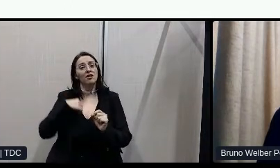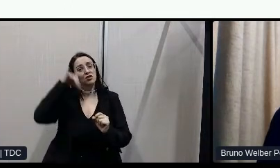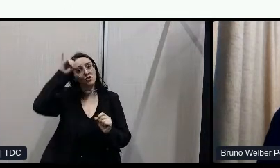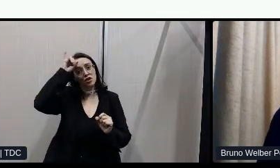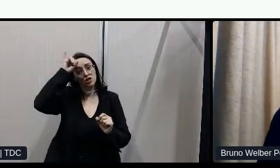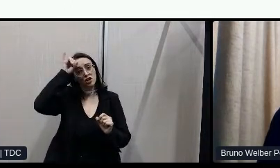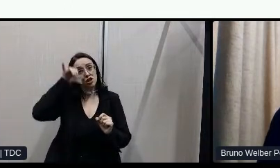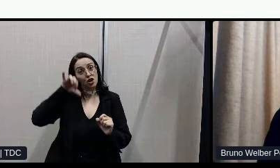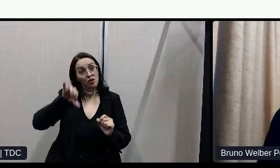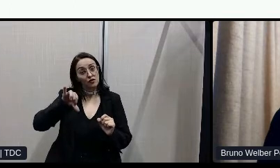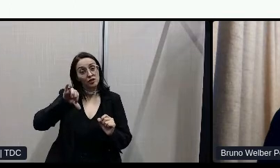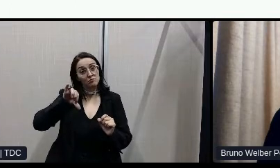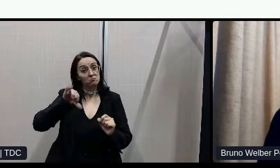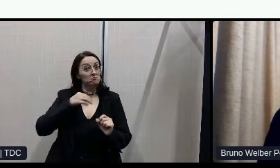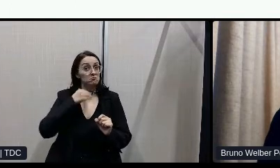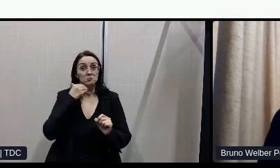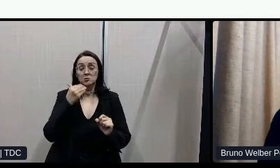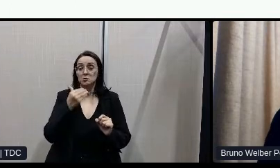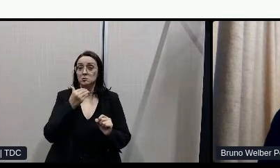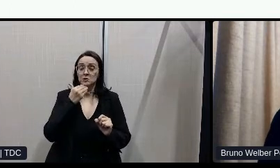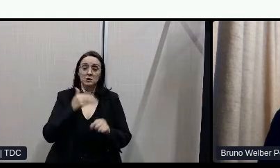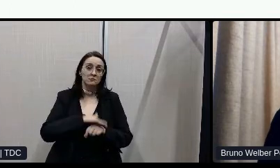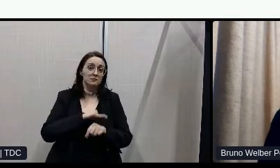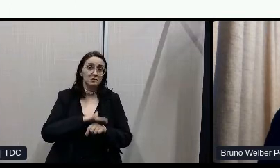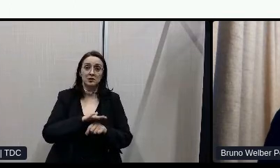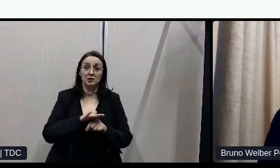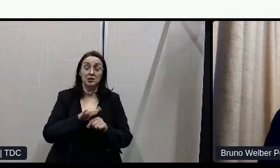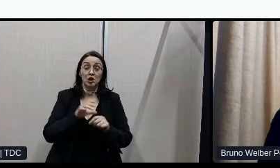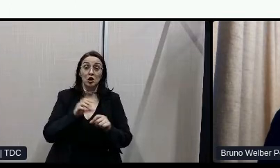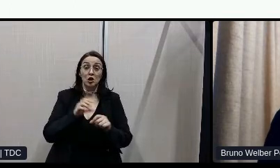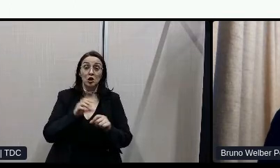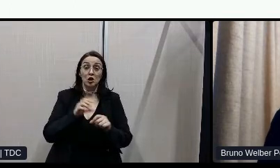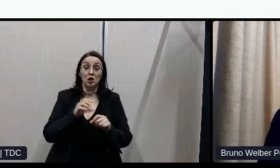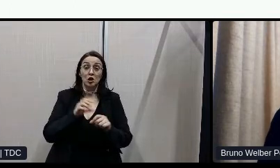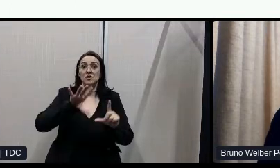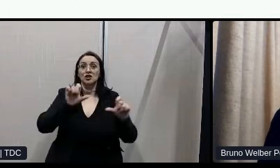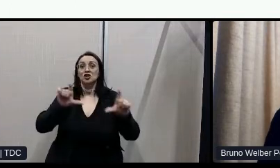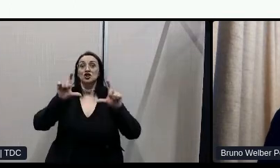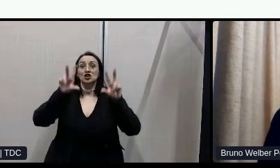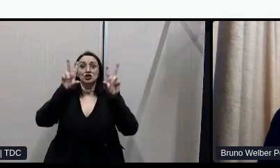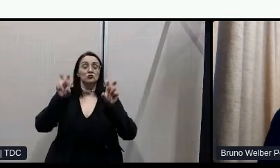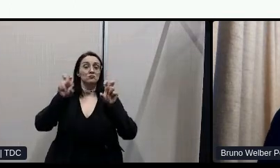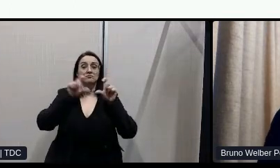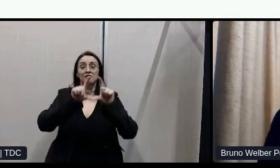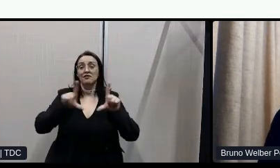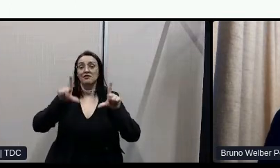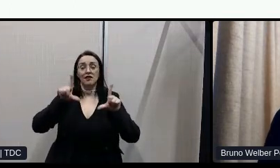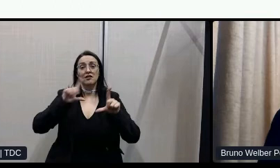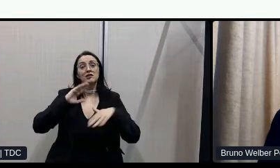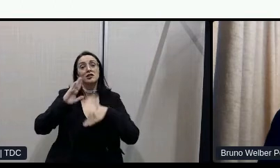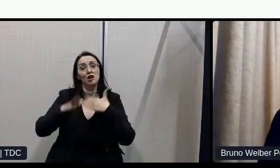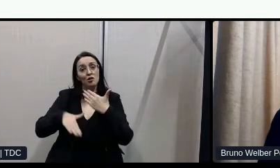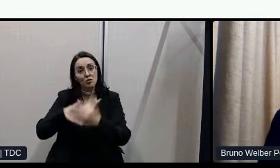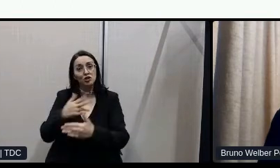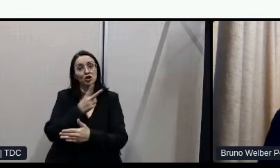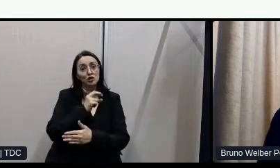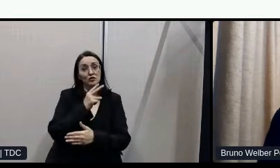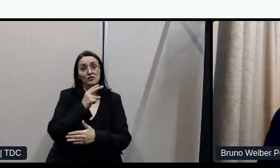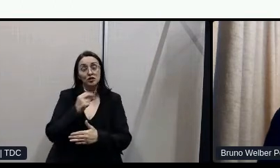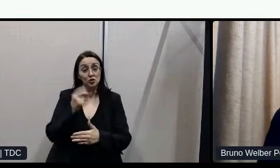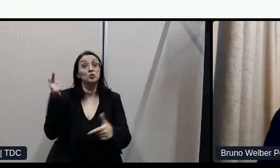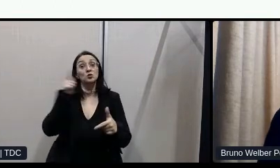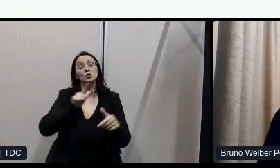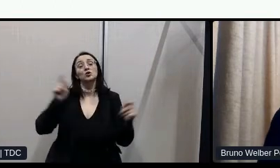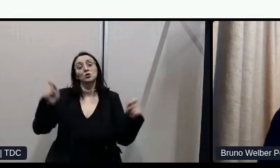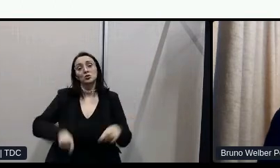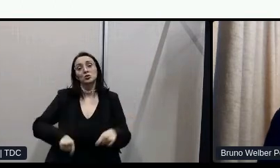9, nós não conseguimos definir semanticamente um item como título na tela. A partir dele que foi possível fazer isso. E